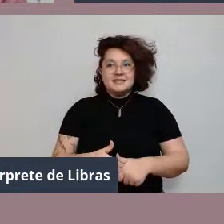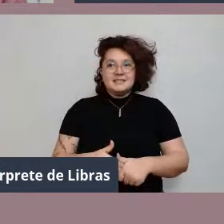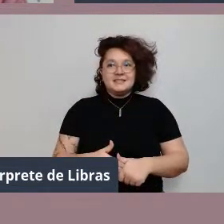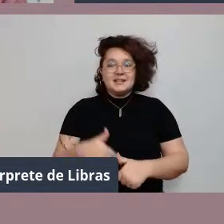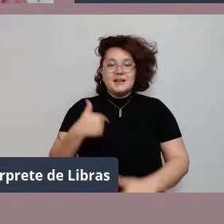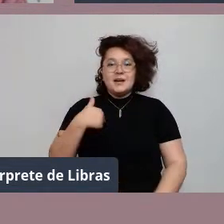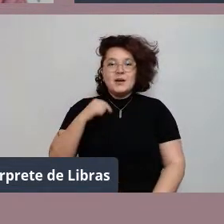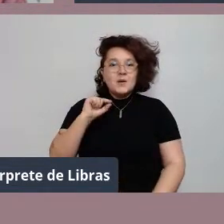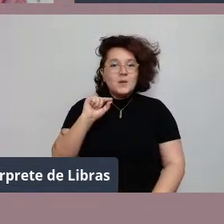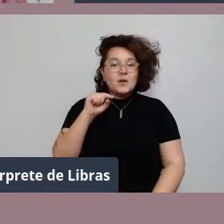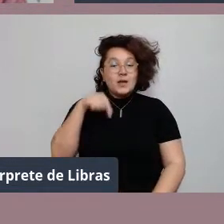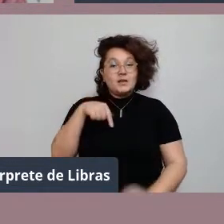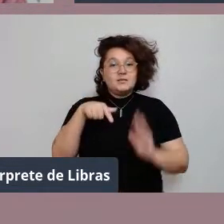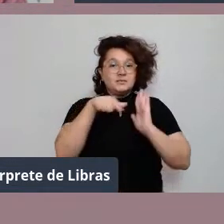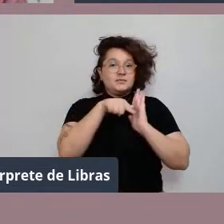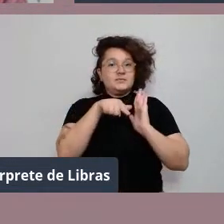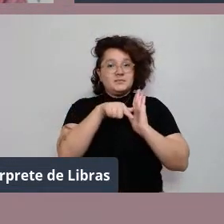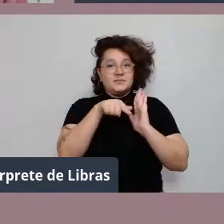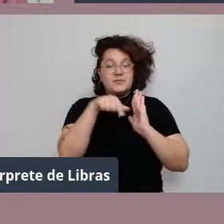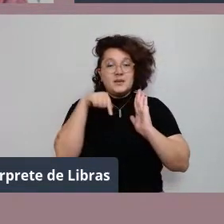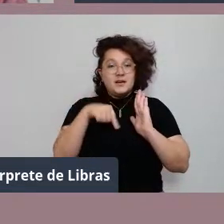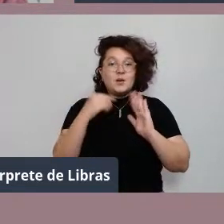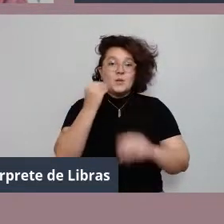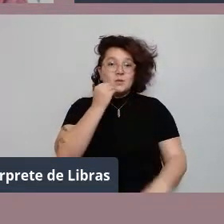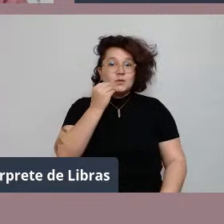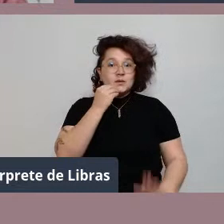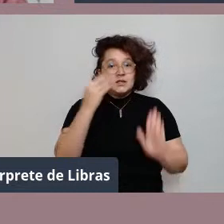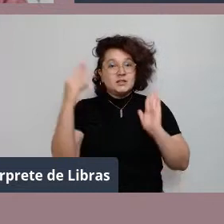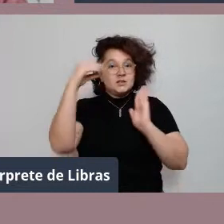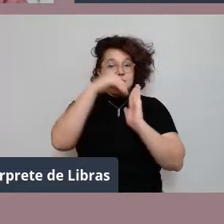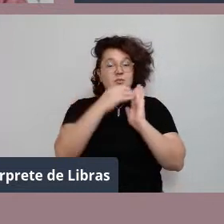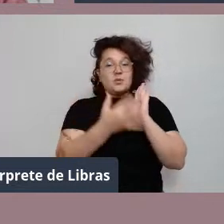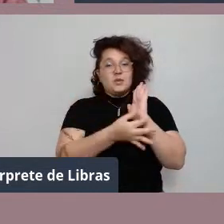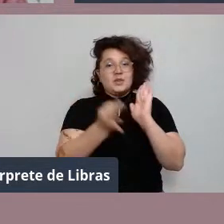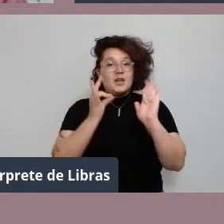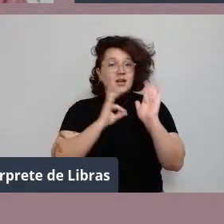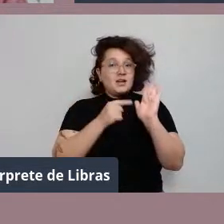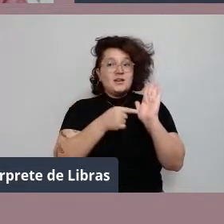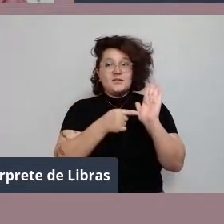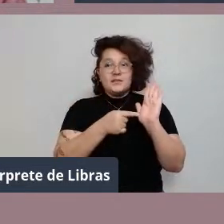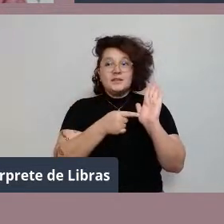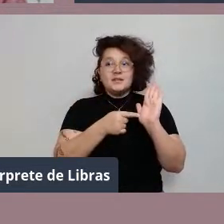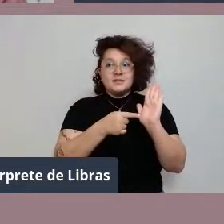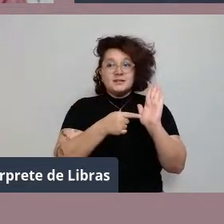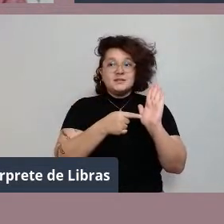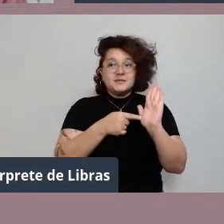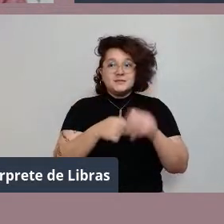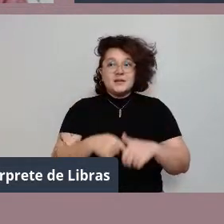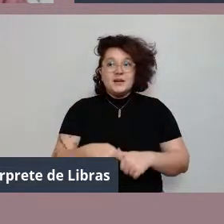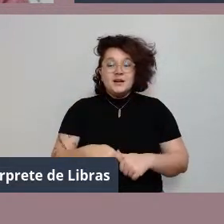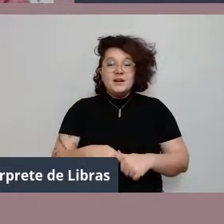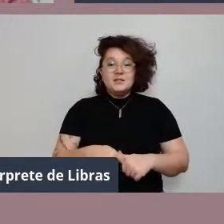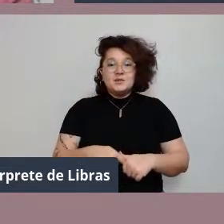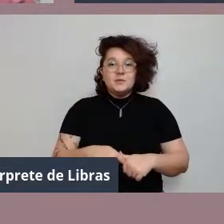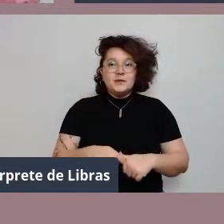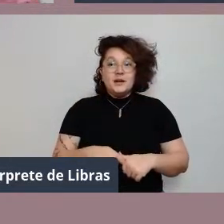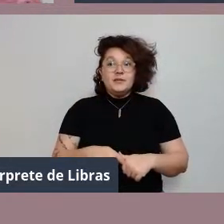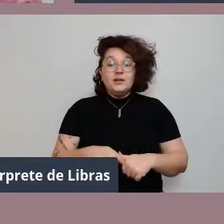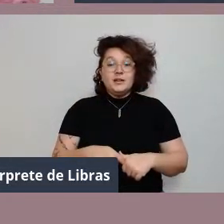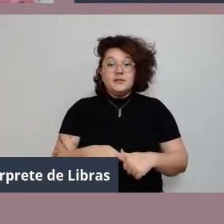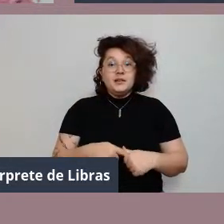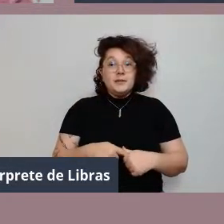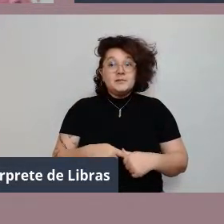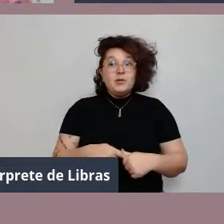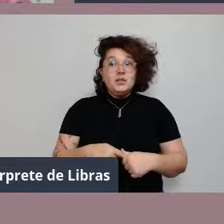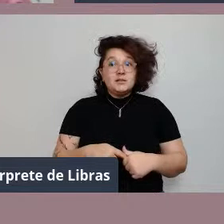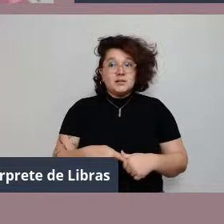Murela Salles por ter me dado a oportunidade de publicar isso na revista, porque eu fazia muita cerimônia com isso.